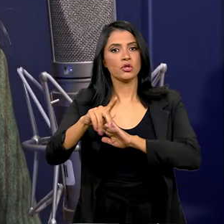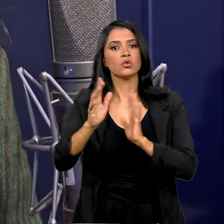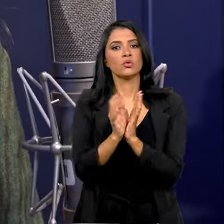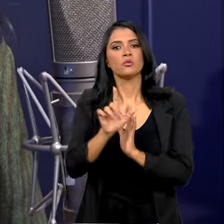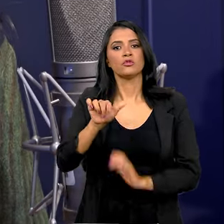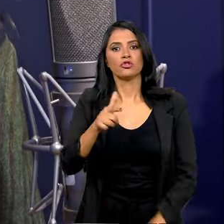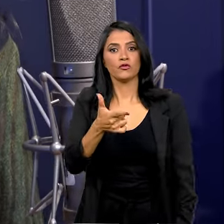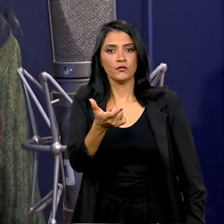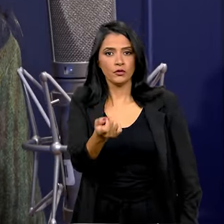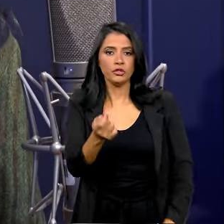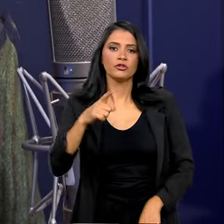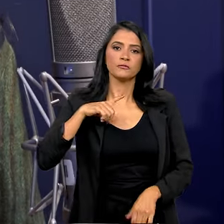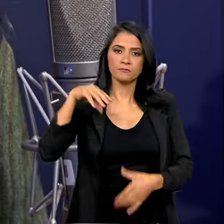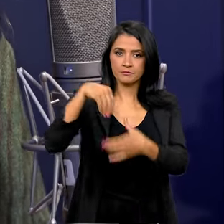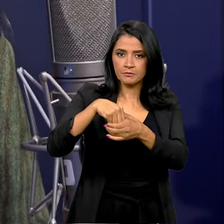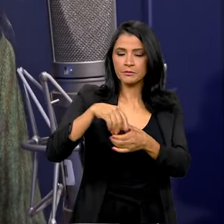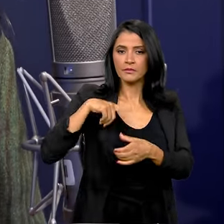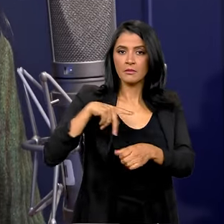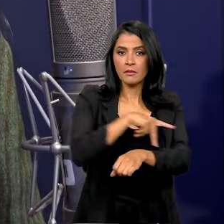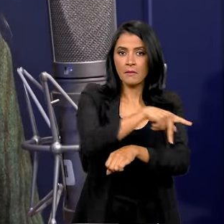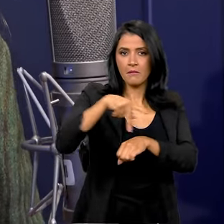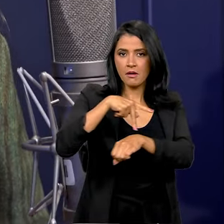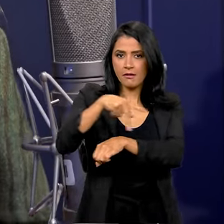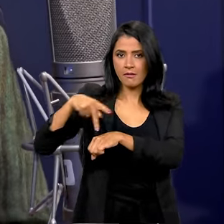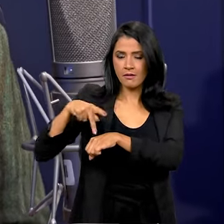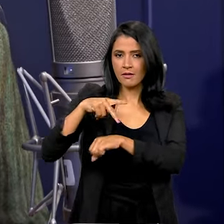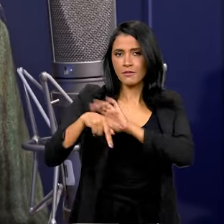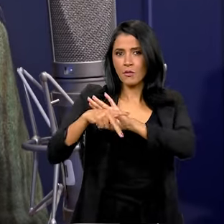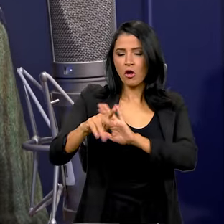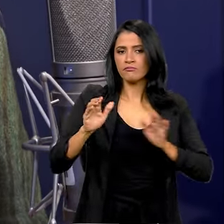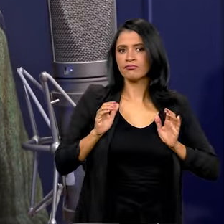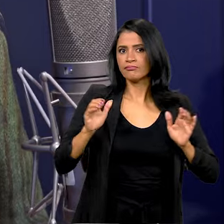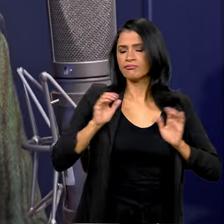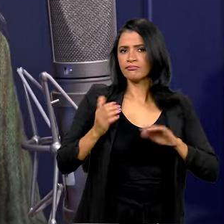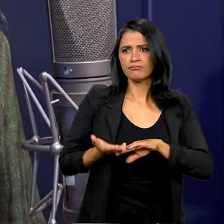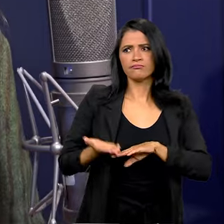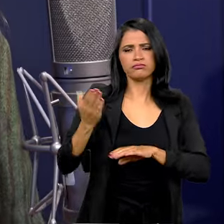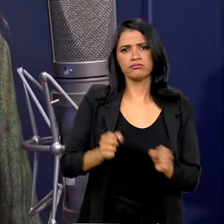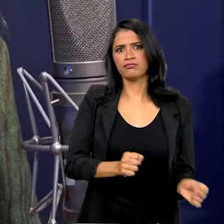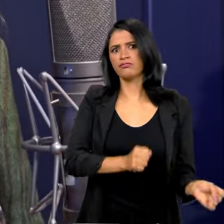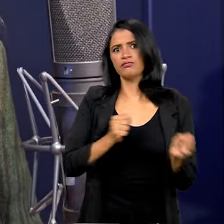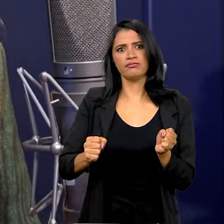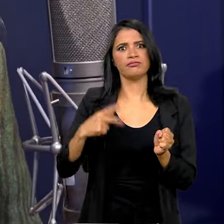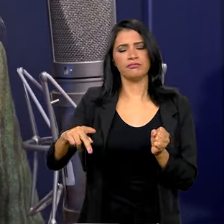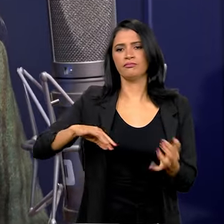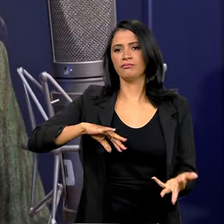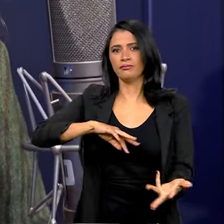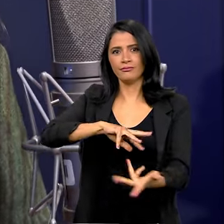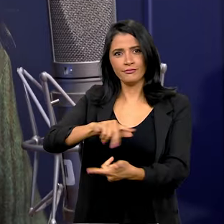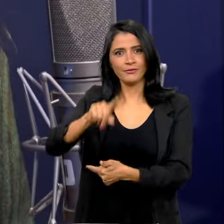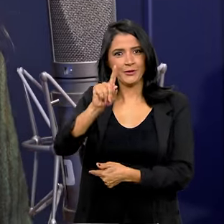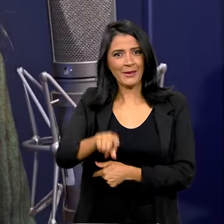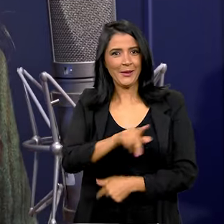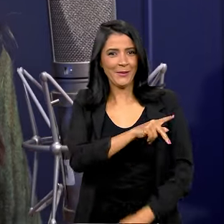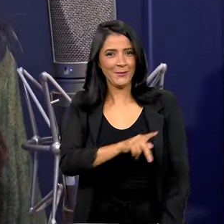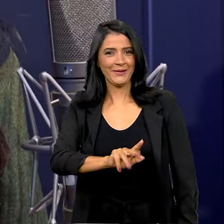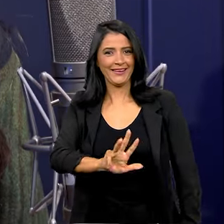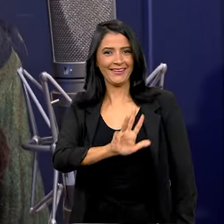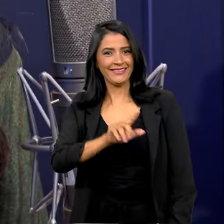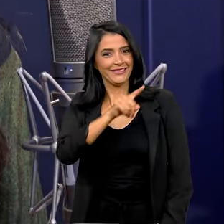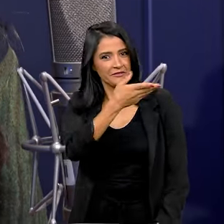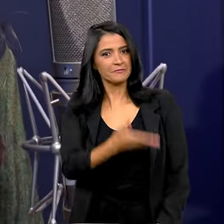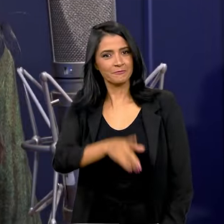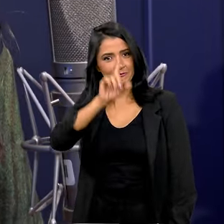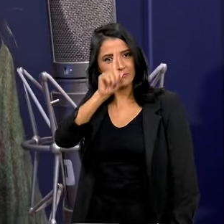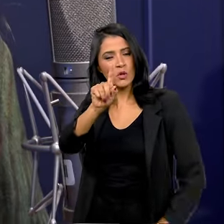G20 que é composto pelos países de economias mais potentes do planeta e o presidente